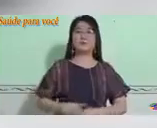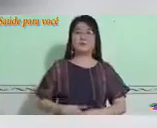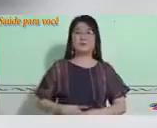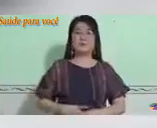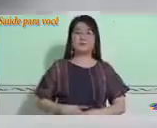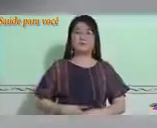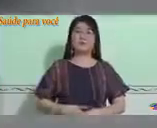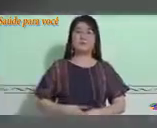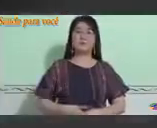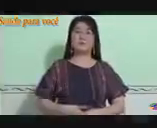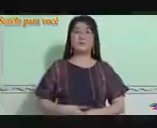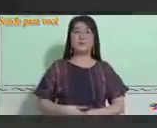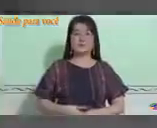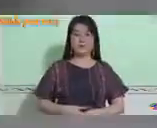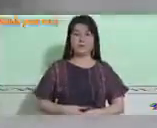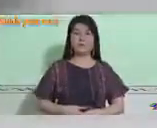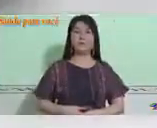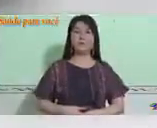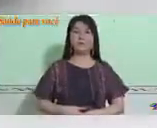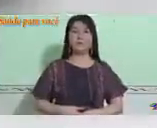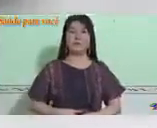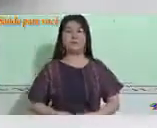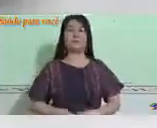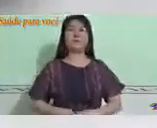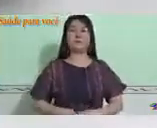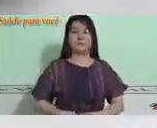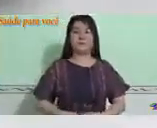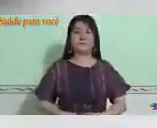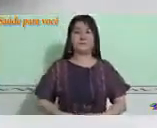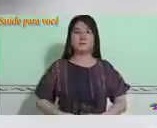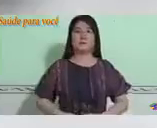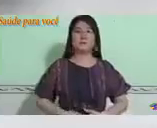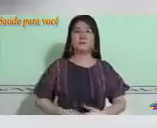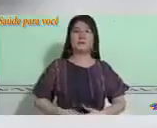e no fígado, vírgula, assim como esteatose hepática não alcoólica.